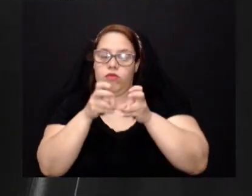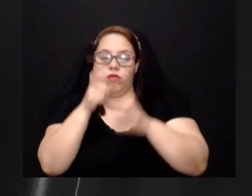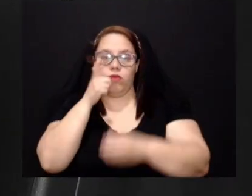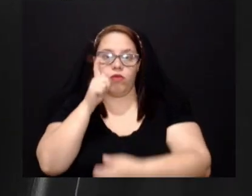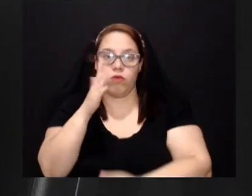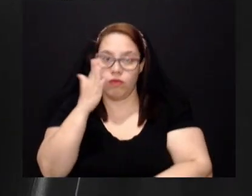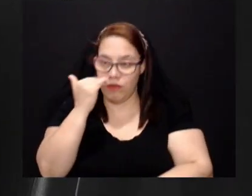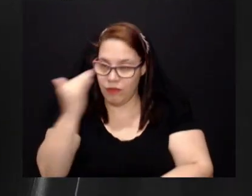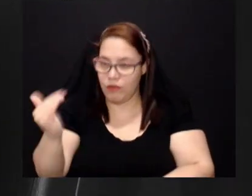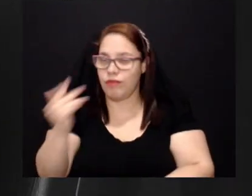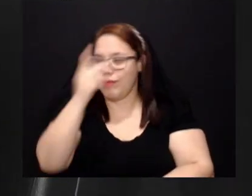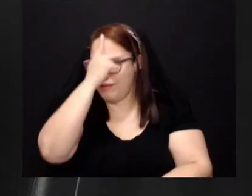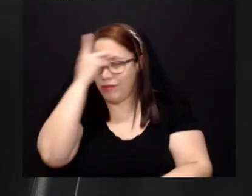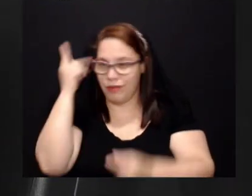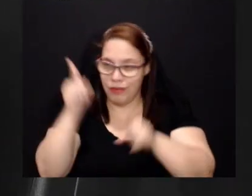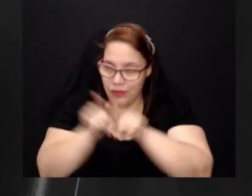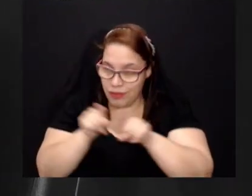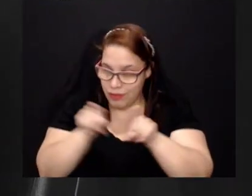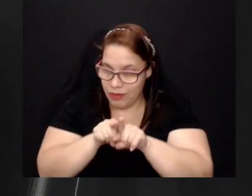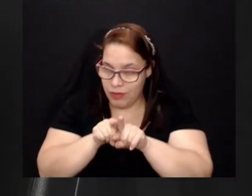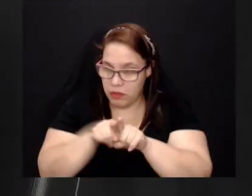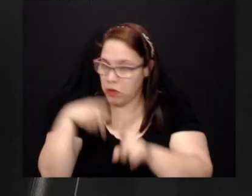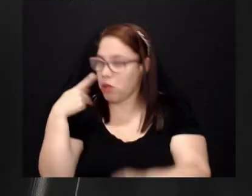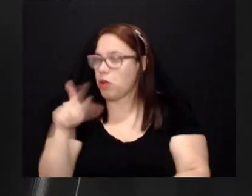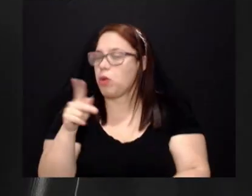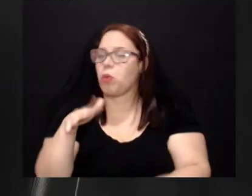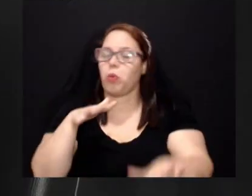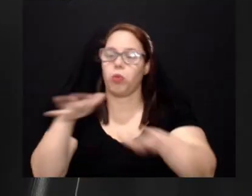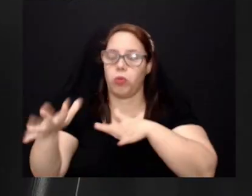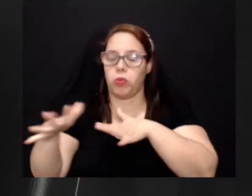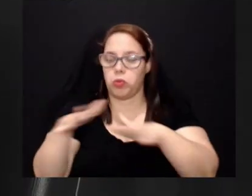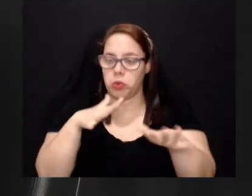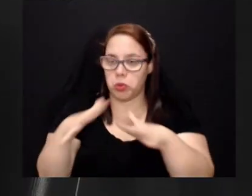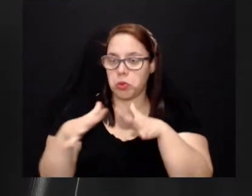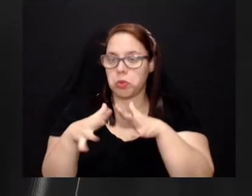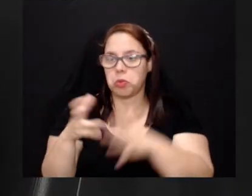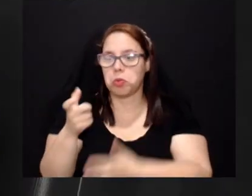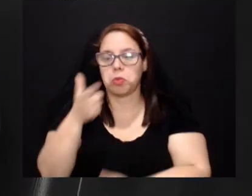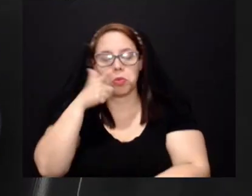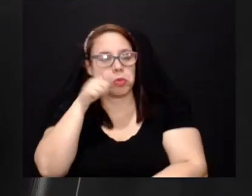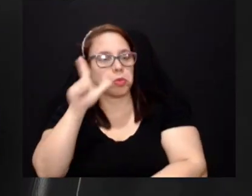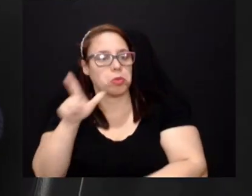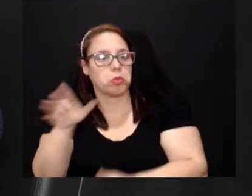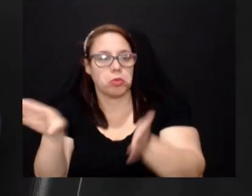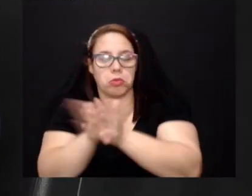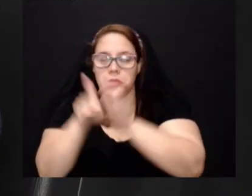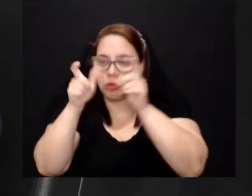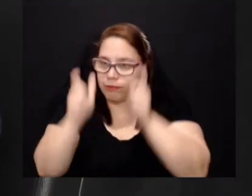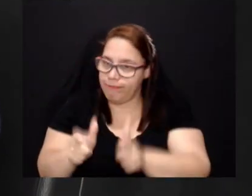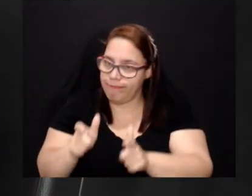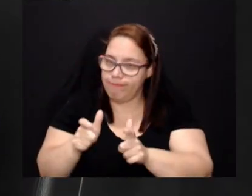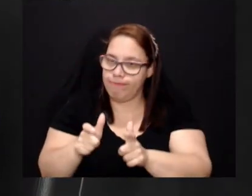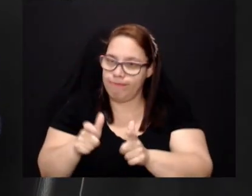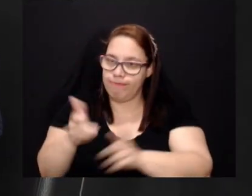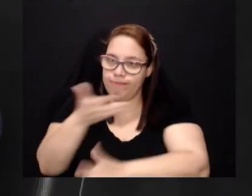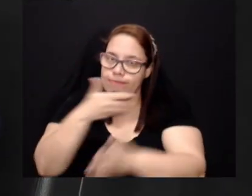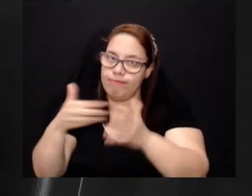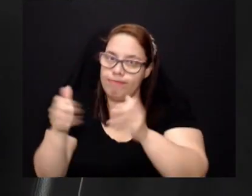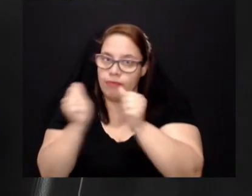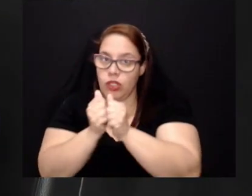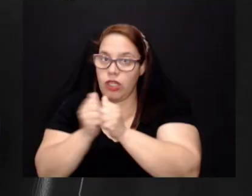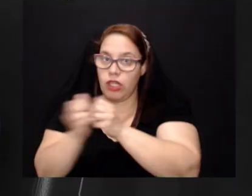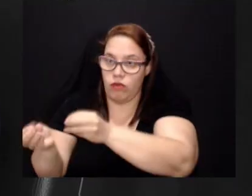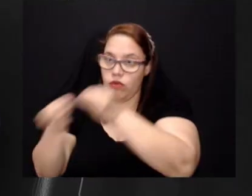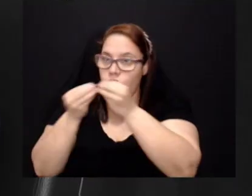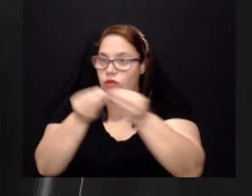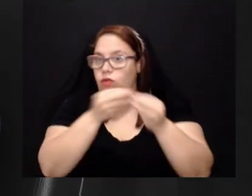também. Então, o seu movimento de conseguir chegar nesse espaço, ele leva muita gente com você. Então, eu lembro que